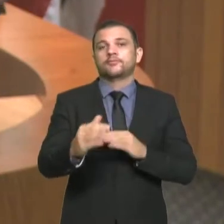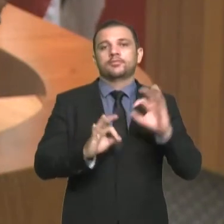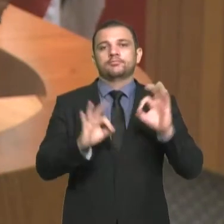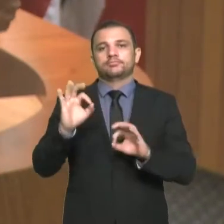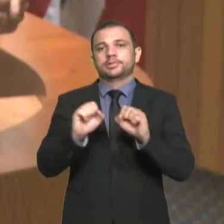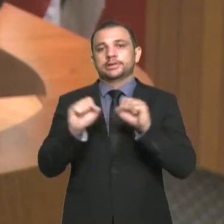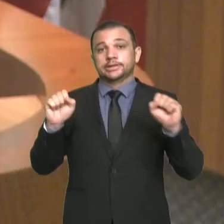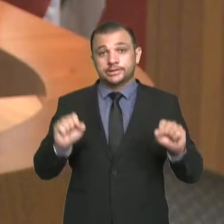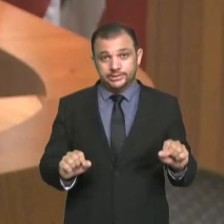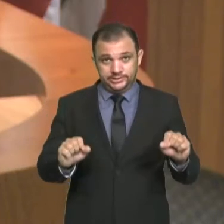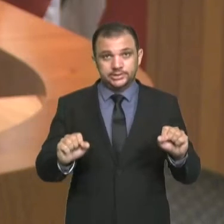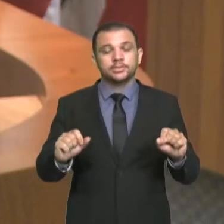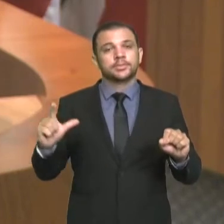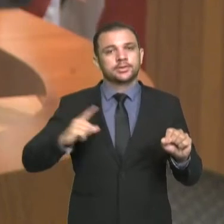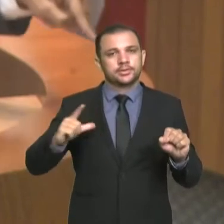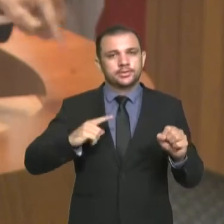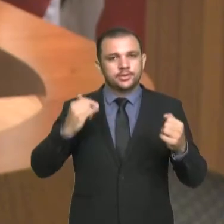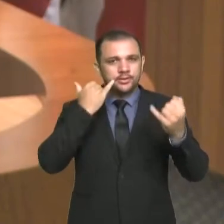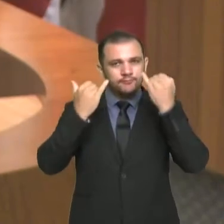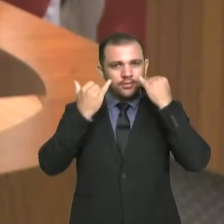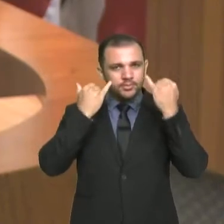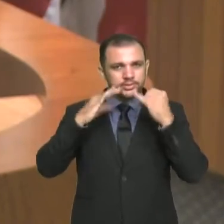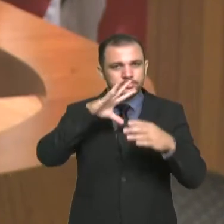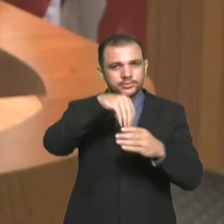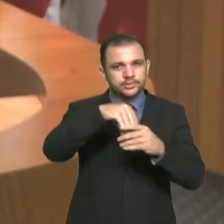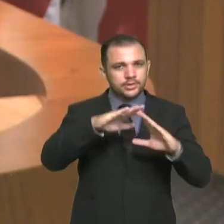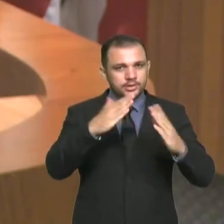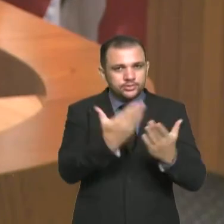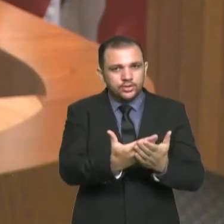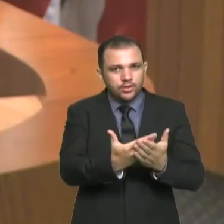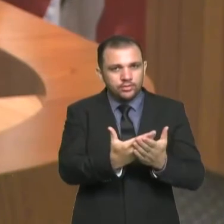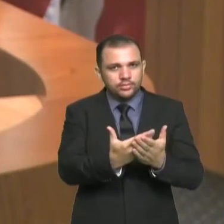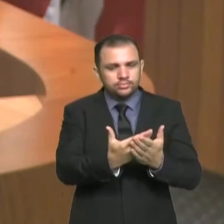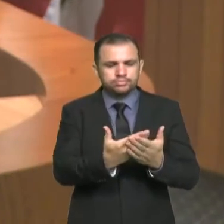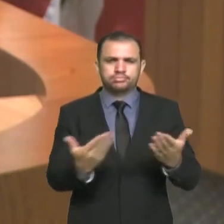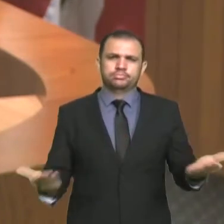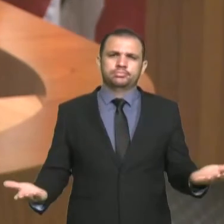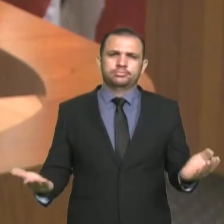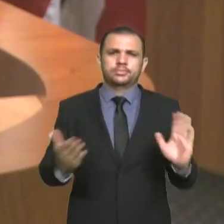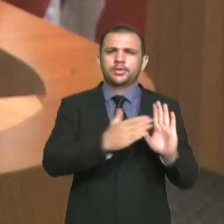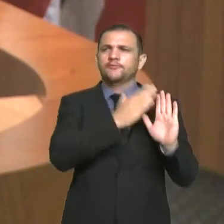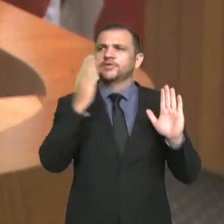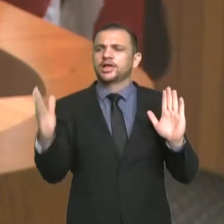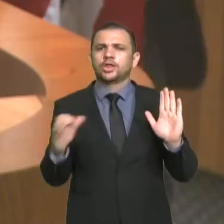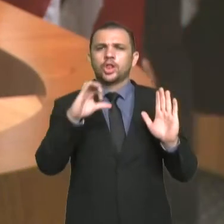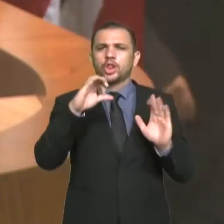um sistema para ter acesso à informação depois de 9 meses de gestão.